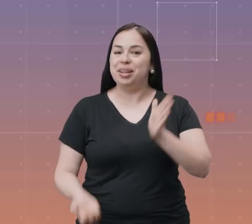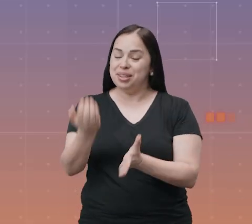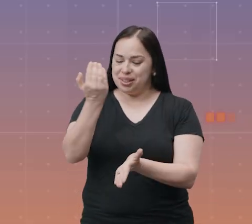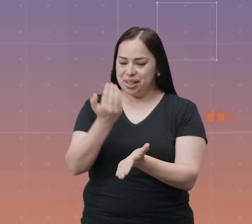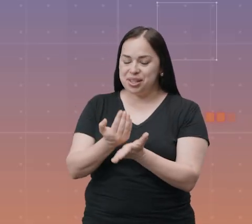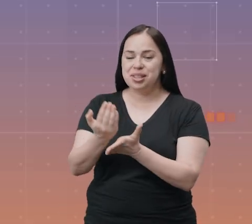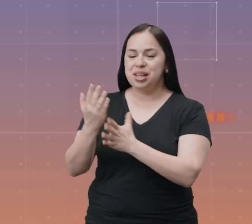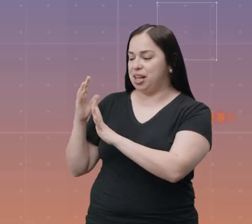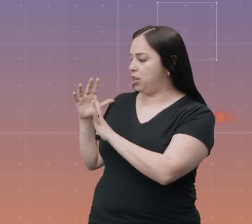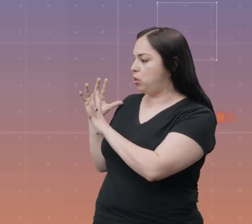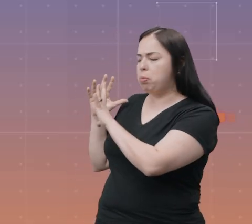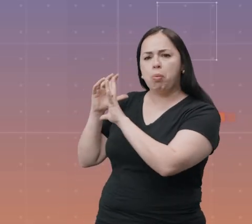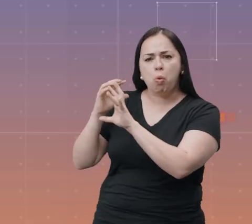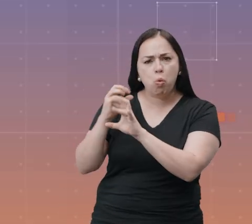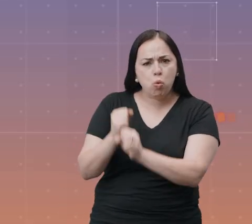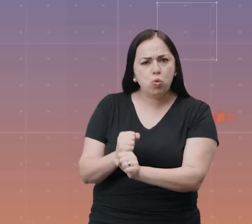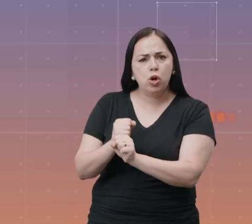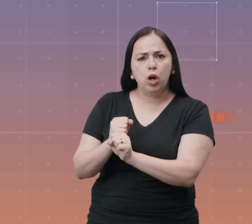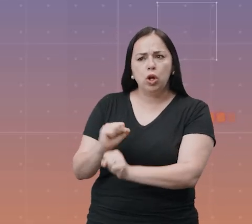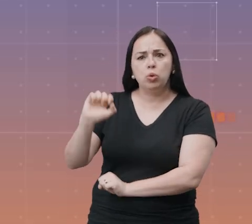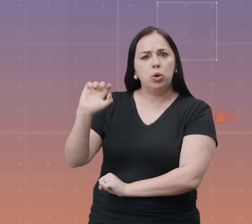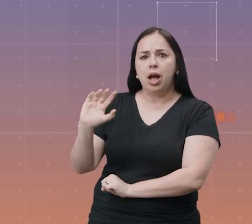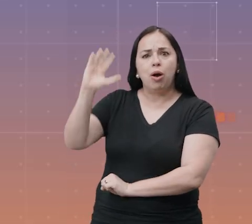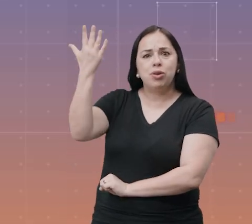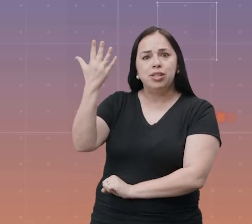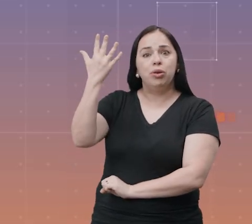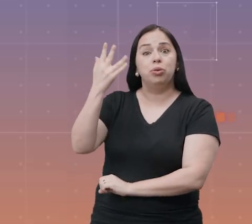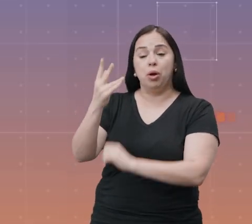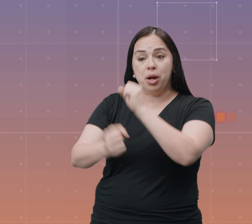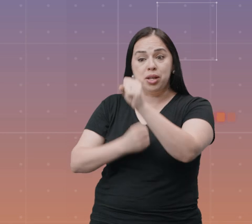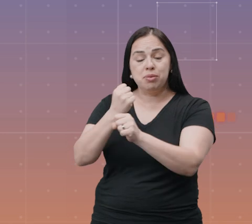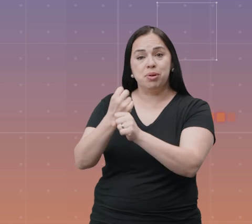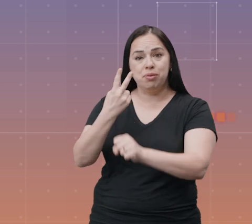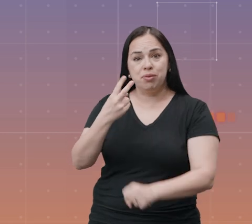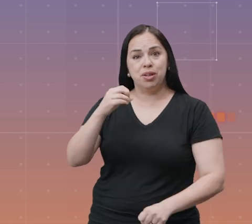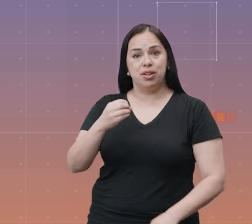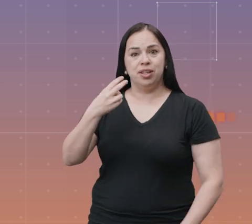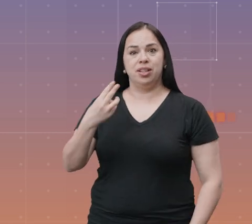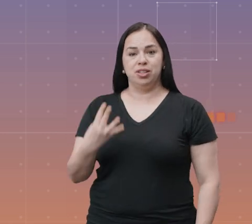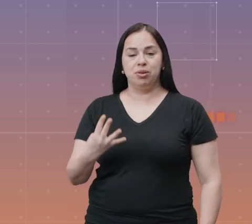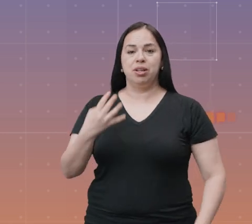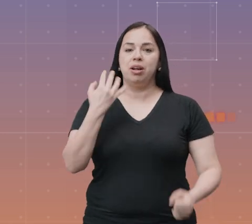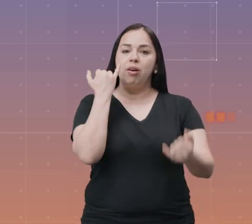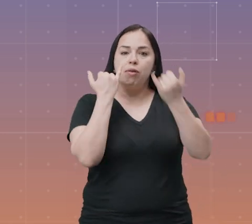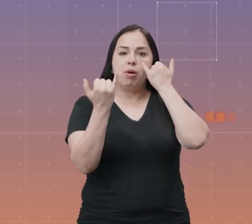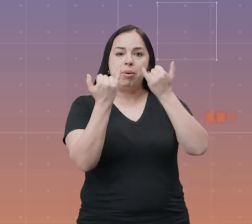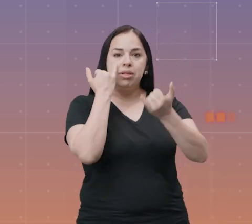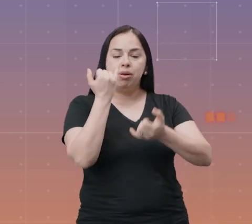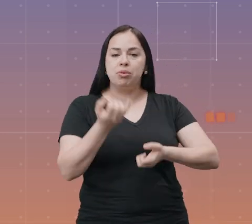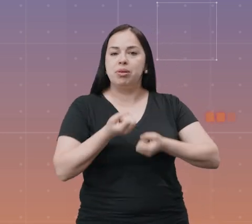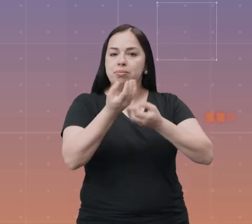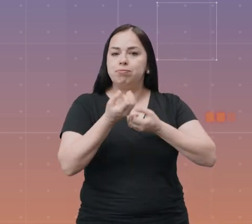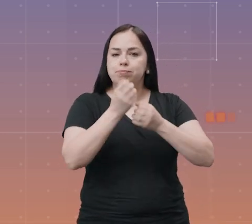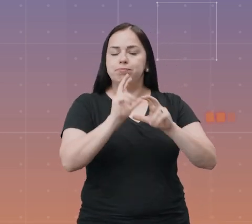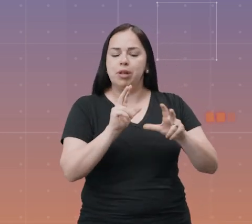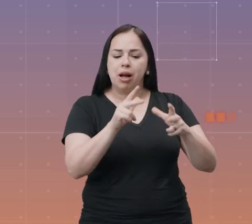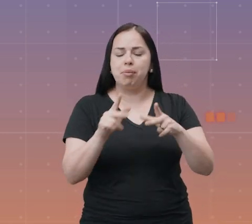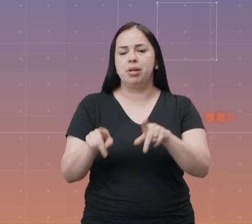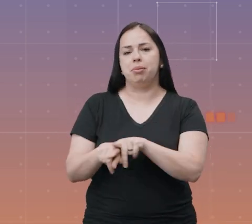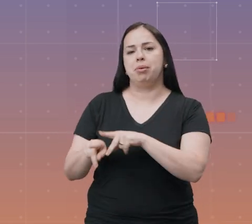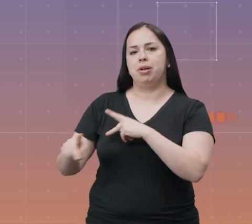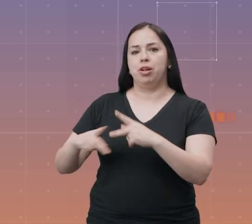Olá! Está começando a nossa retrospectiva de 2024 com as principais notícias que marcaram a Câmara e a